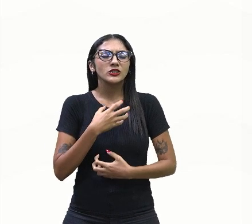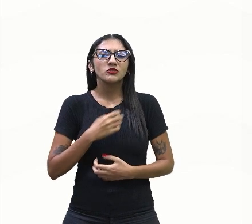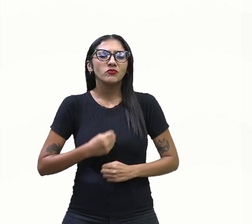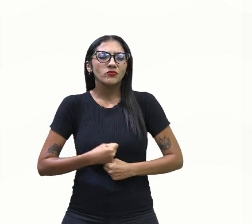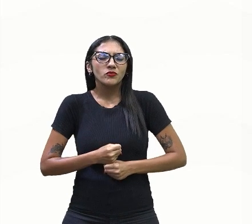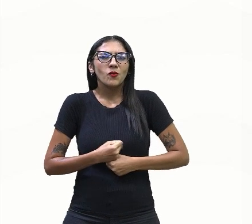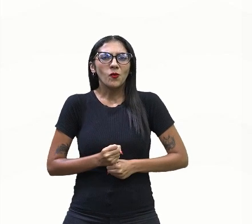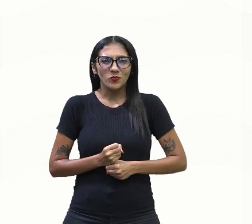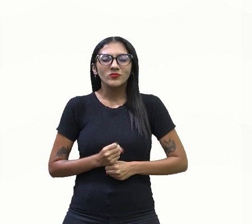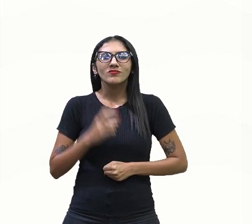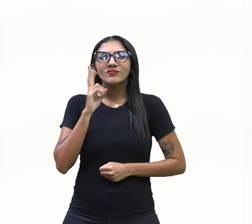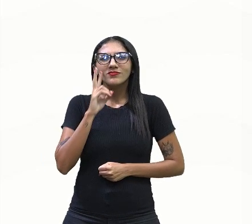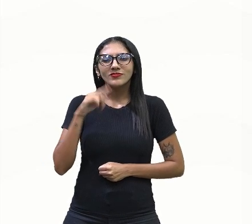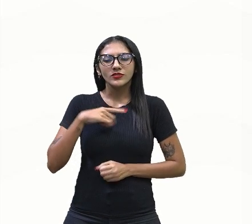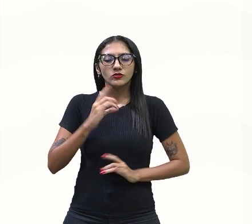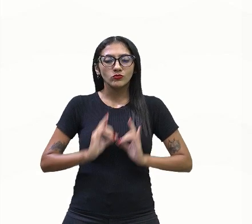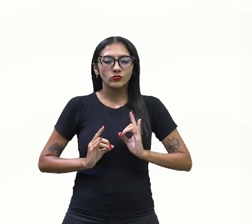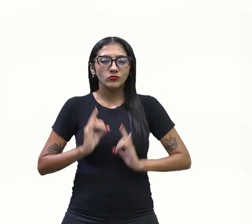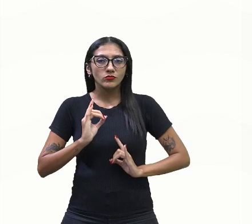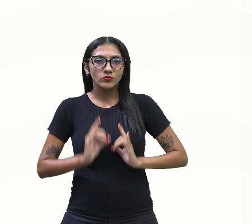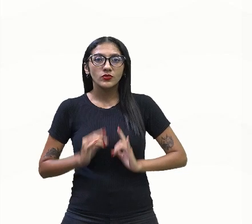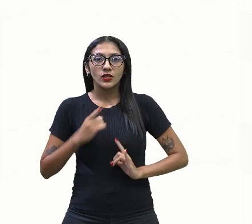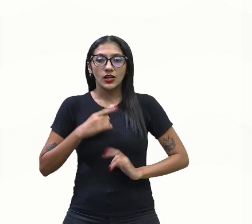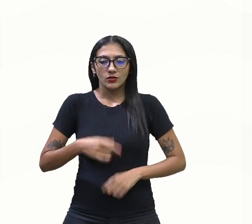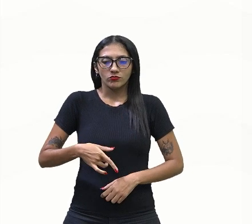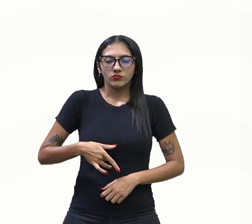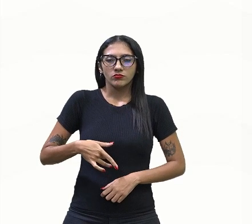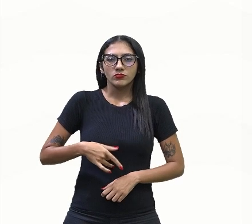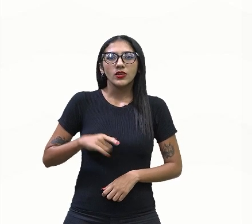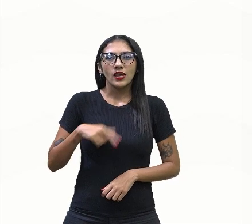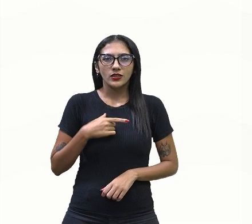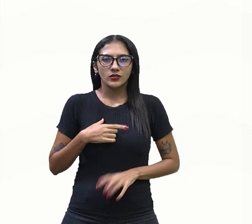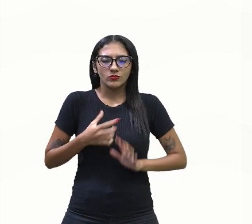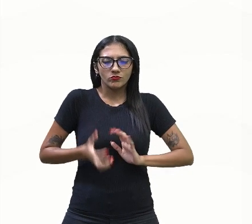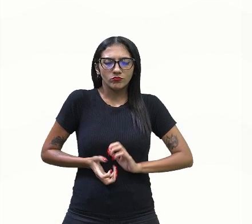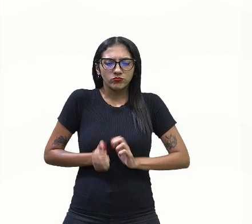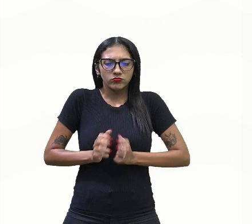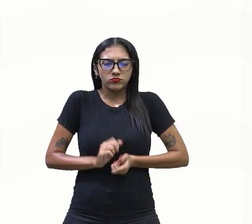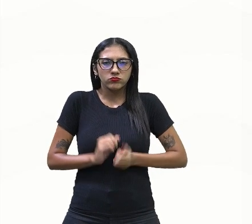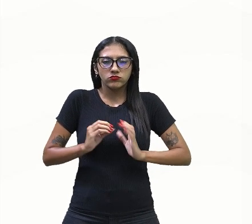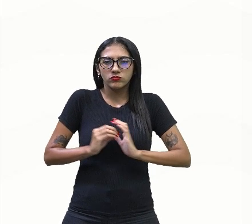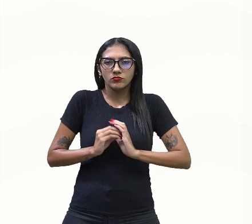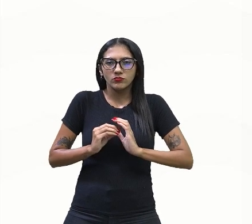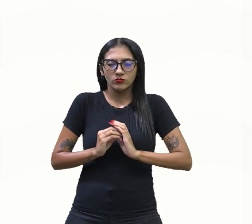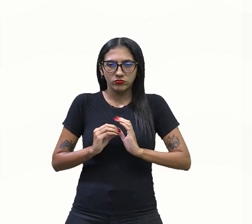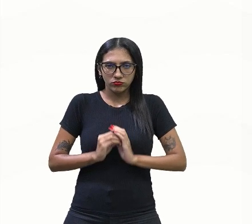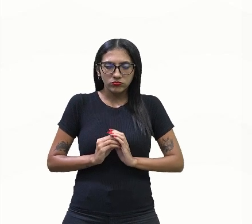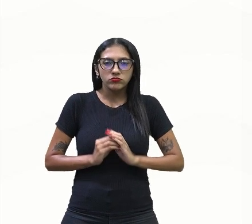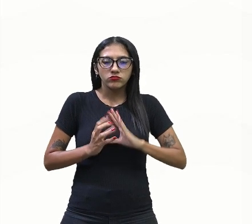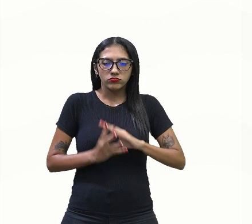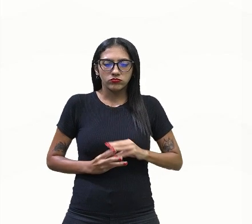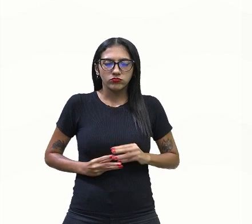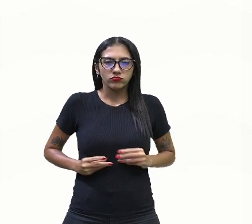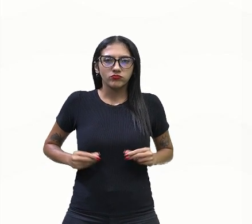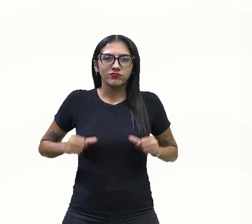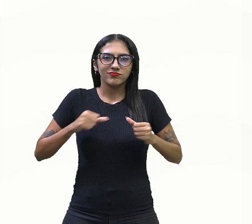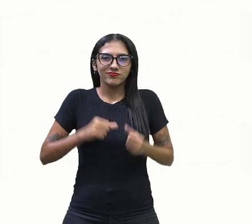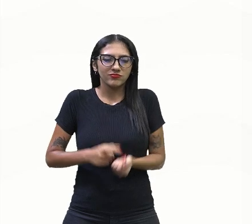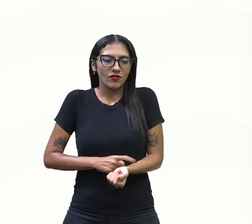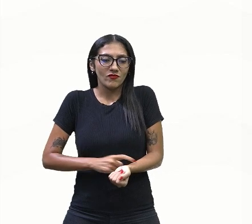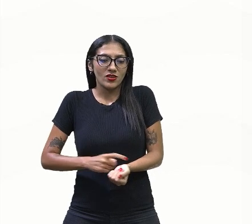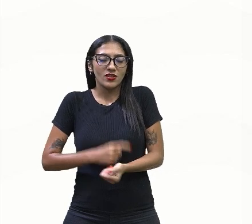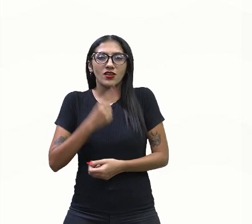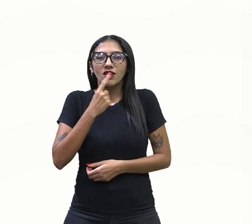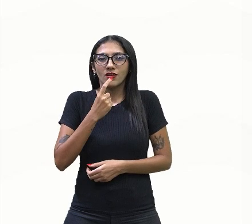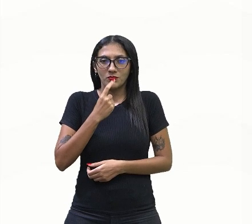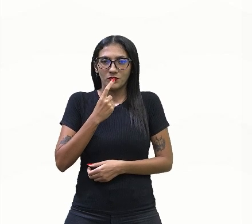acontece? Aquele glicogênio que estava armazenado no fígado, ele é quebrado em moléculas de glicose e lançados na